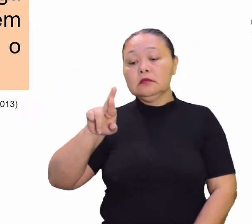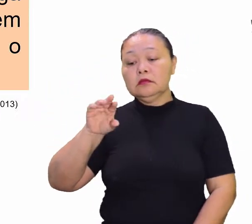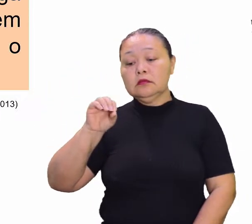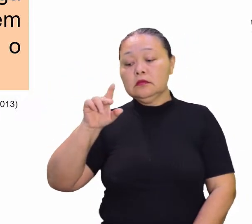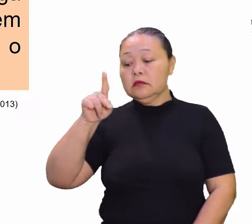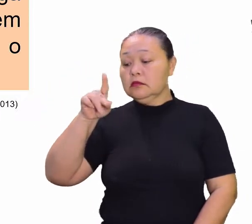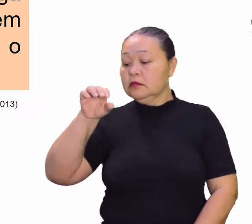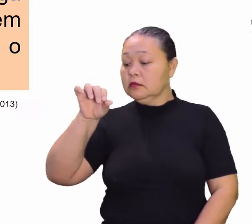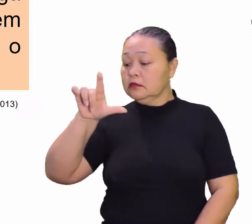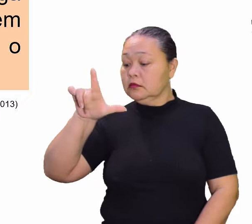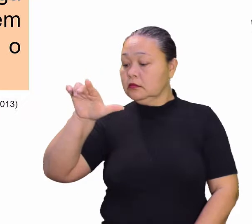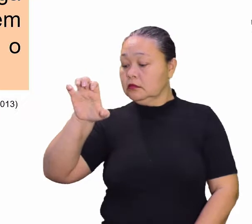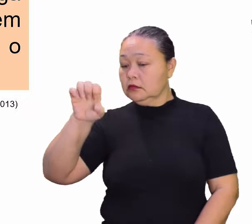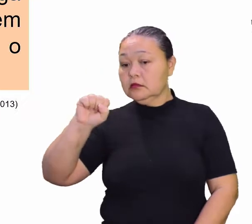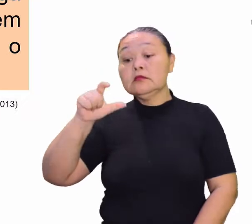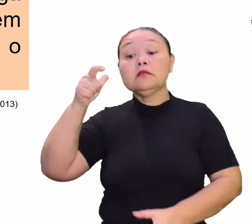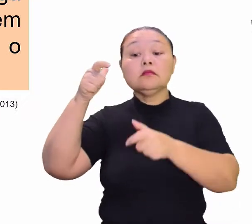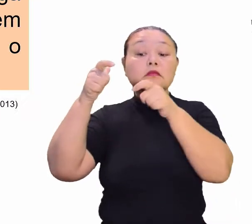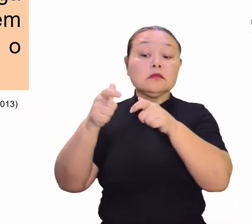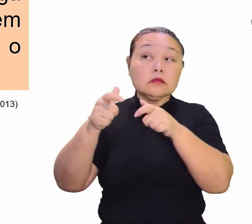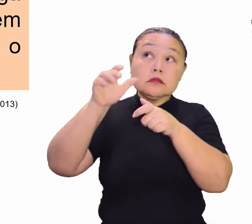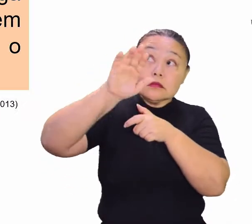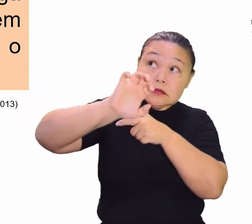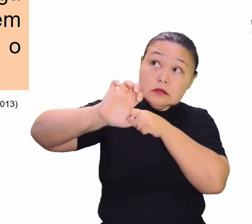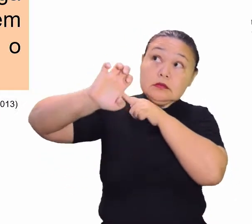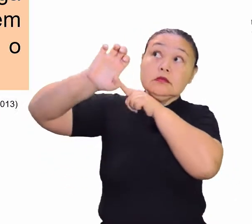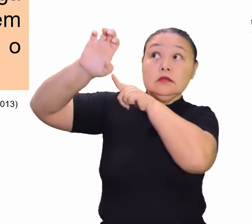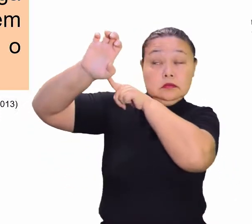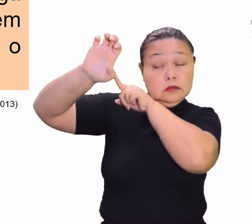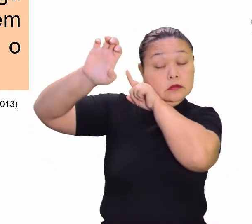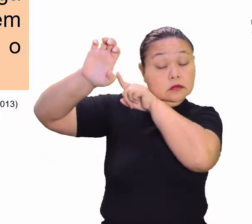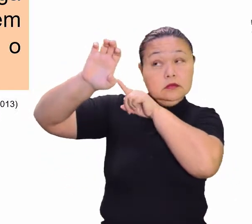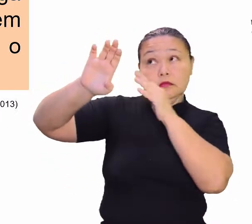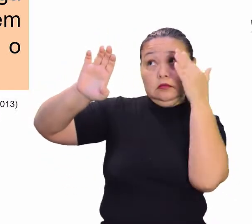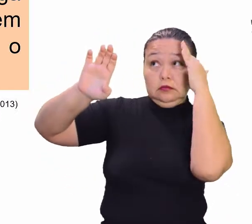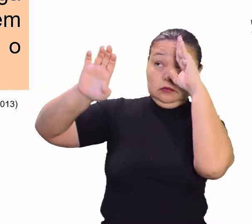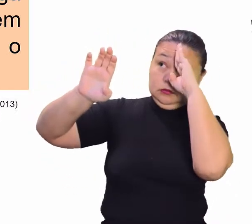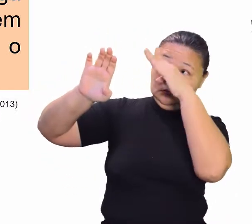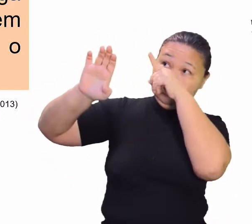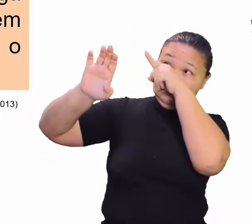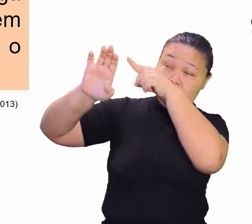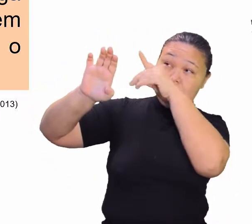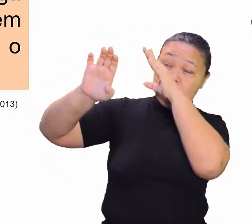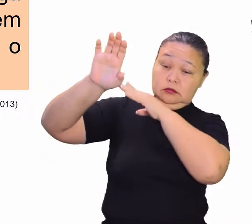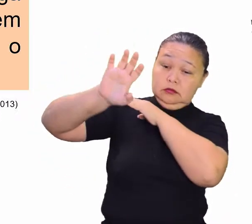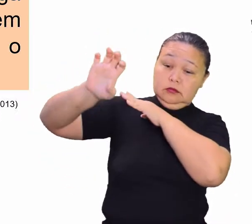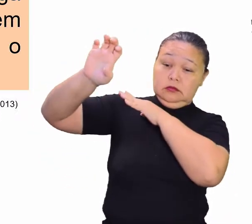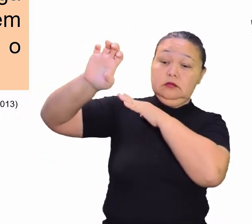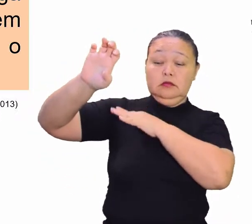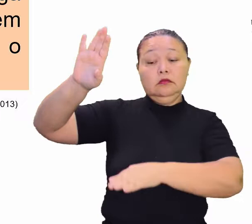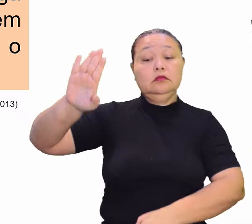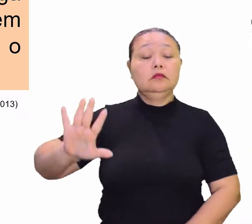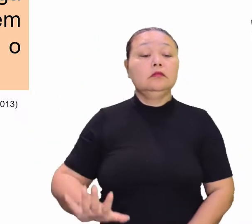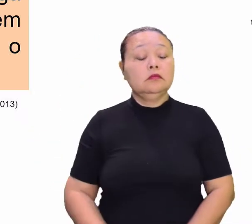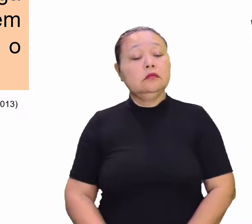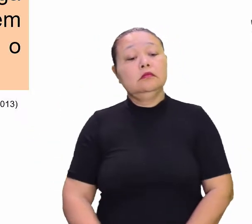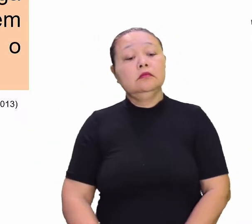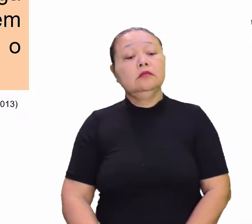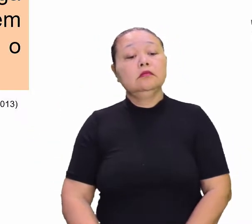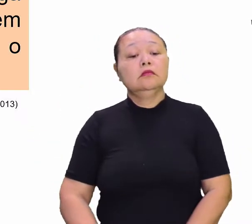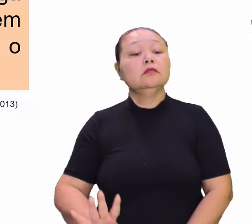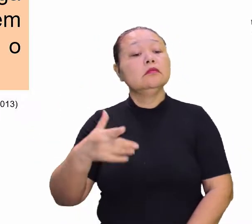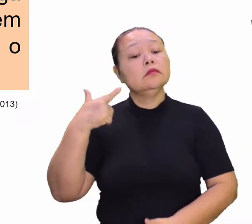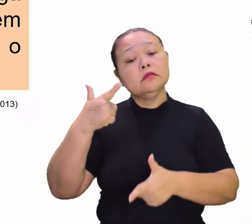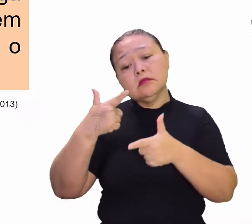Onde? Na Europa. Essas metrópoles estavam principalmente na Europa. Isso mesmo. Além